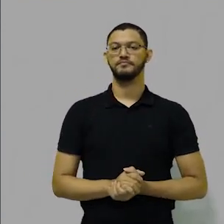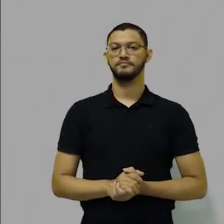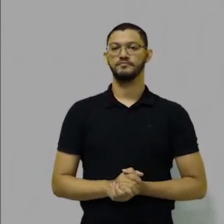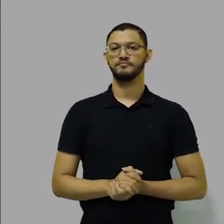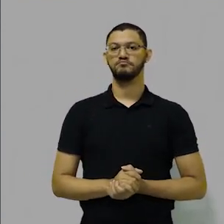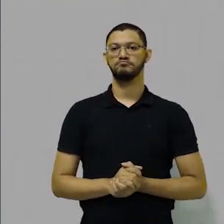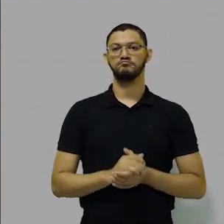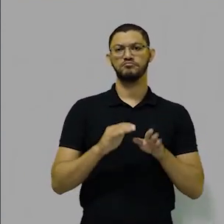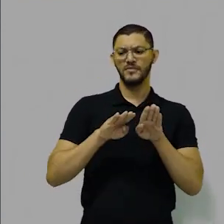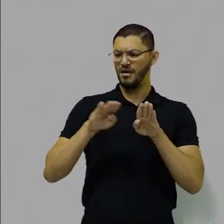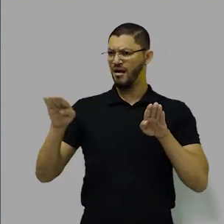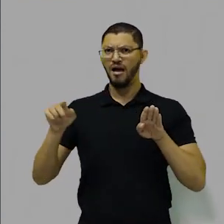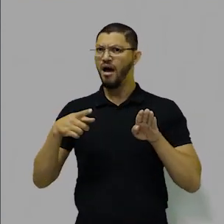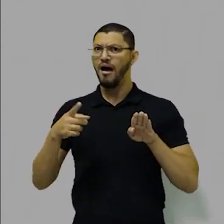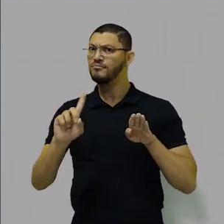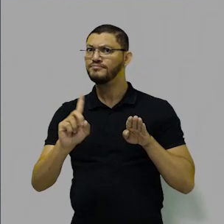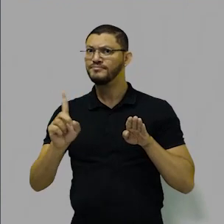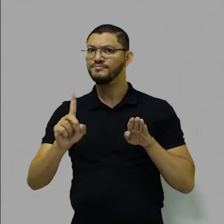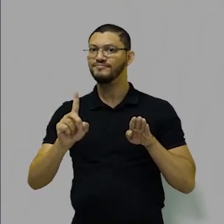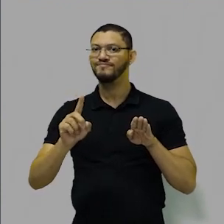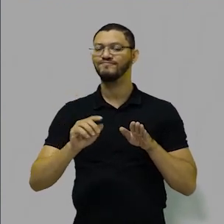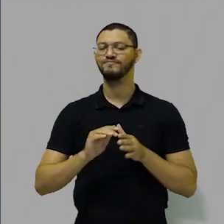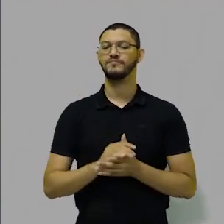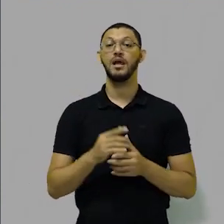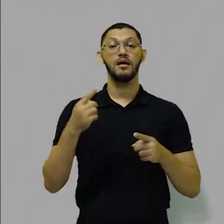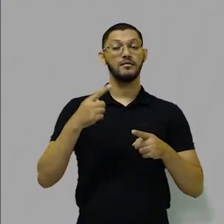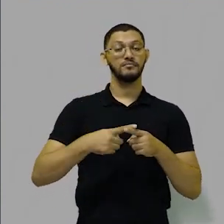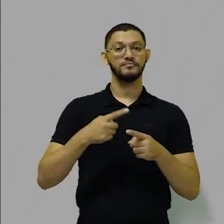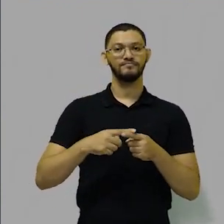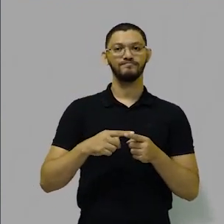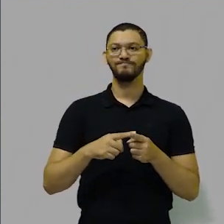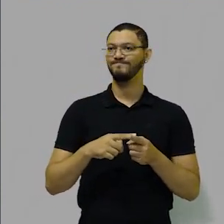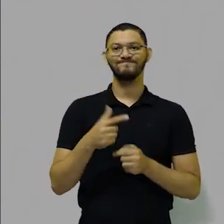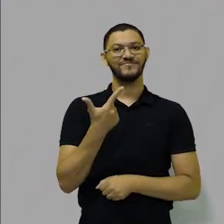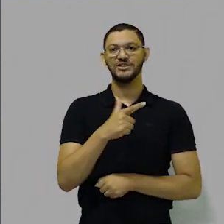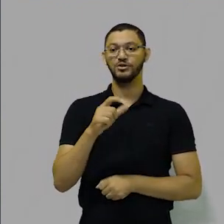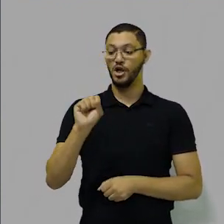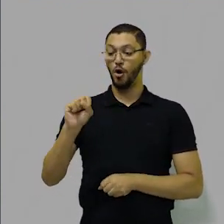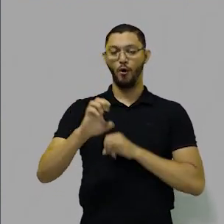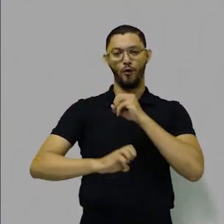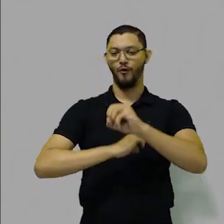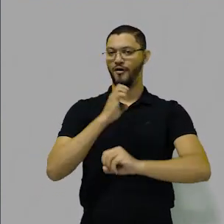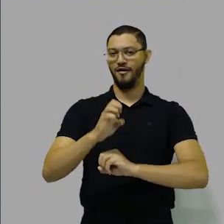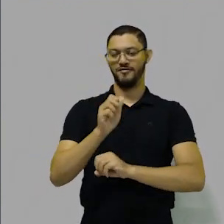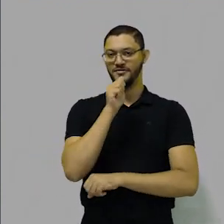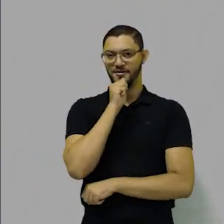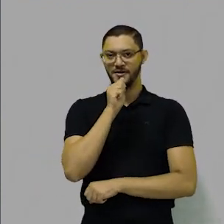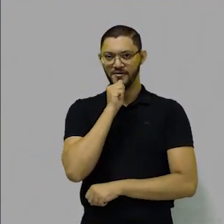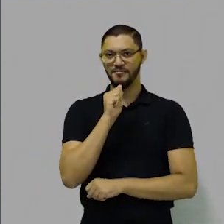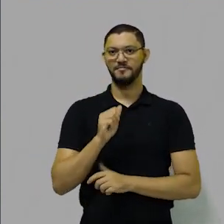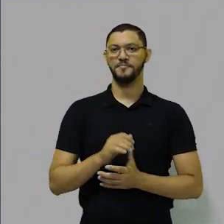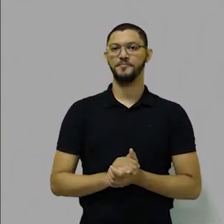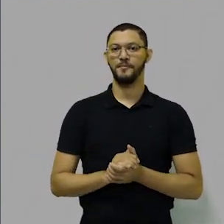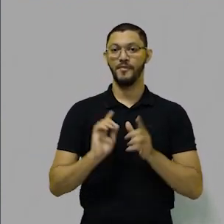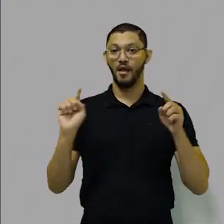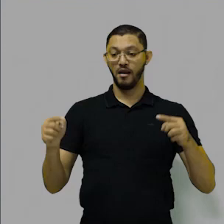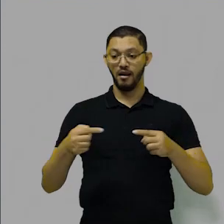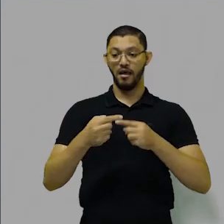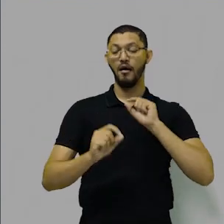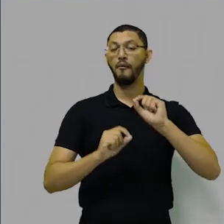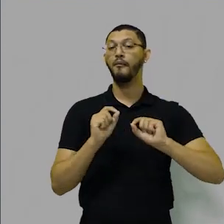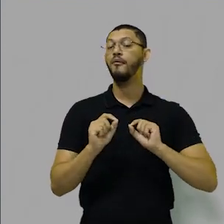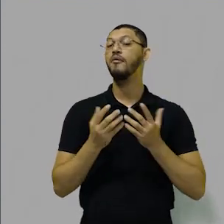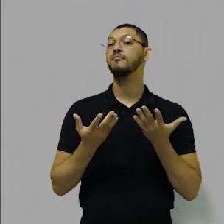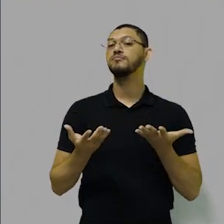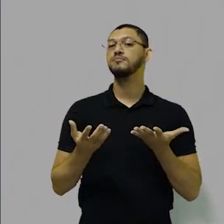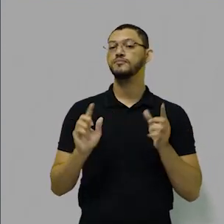está estável? Não, não está. Por quê? Porque não possui 8 elétrons. E ele vai se ligar com quem? Ele vai